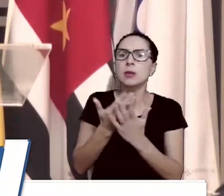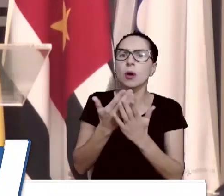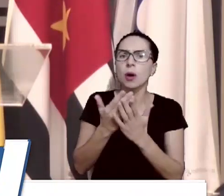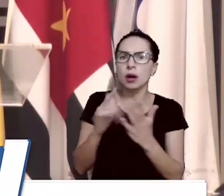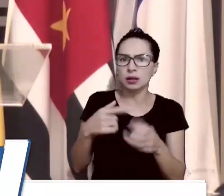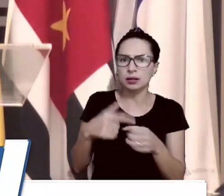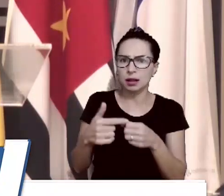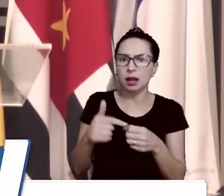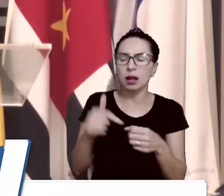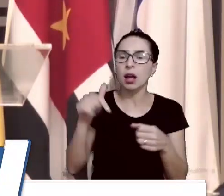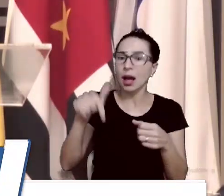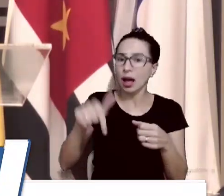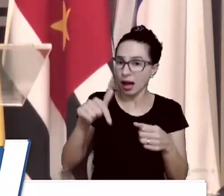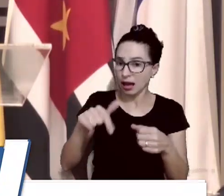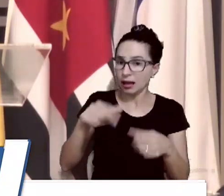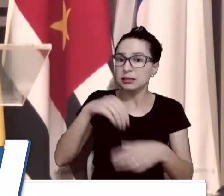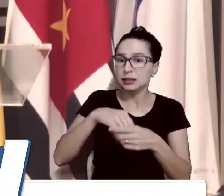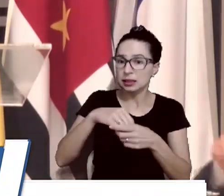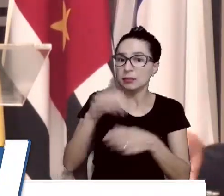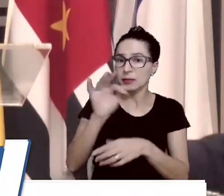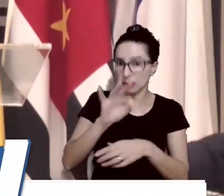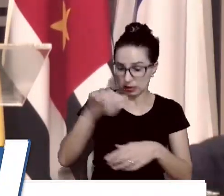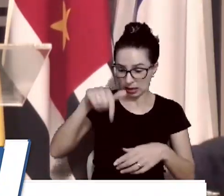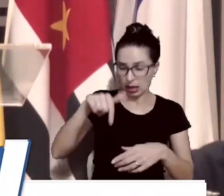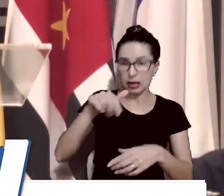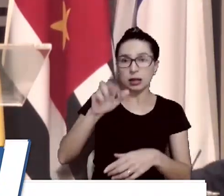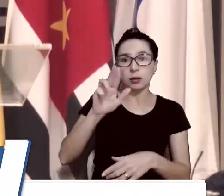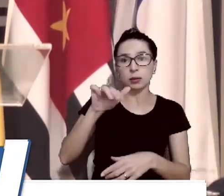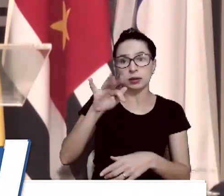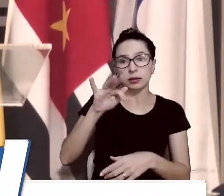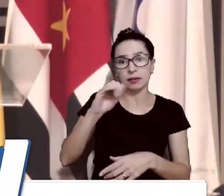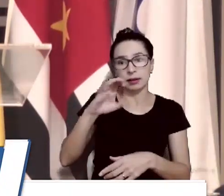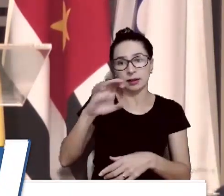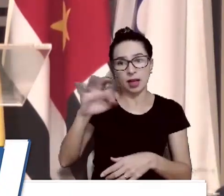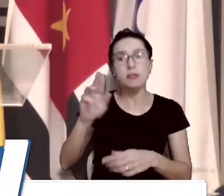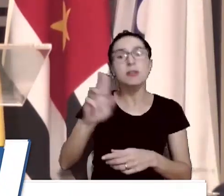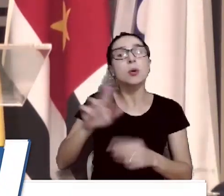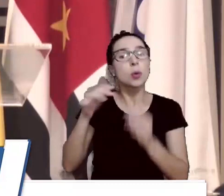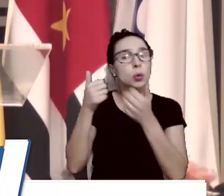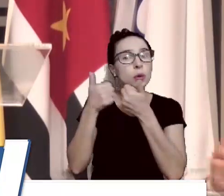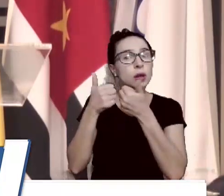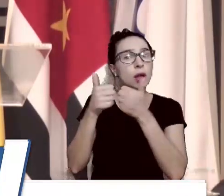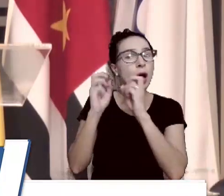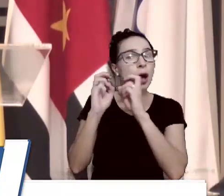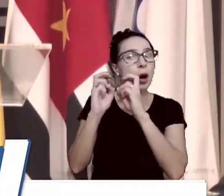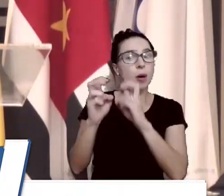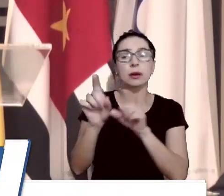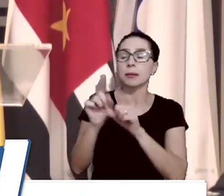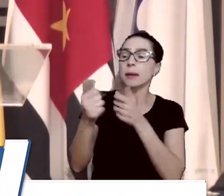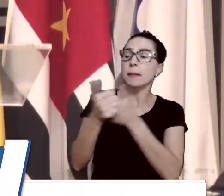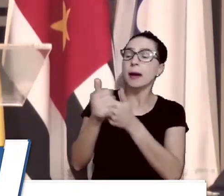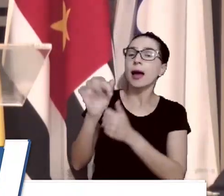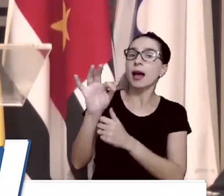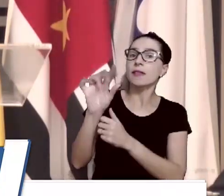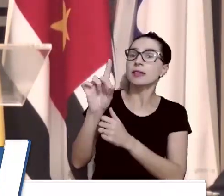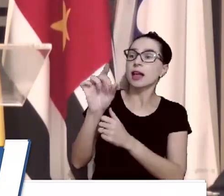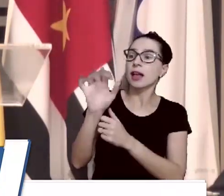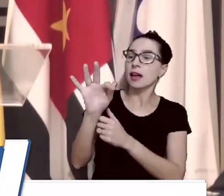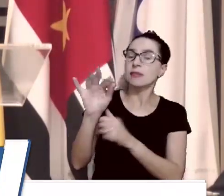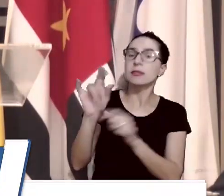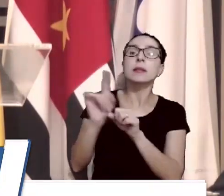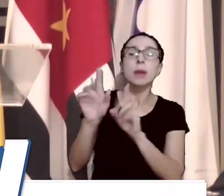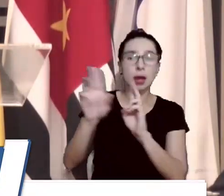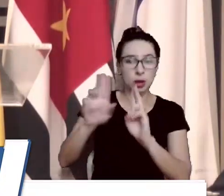em uma universidade. Os estudantes da Unifacef usam o transporte público. A gente está perto da FDF, os estudantes da FDF usam o